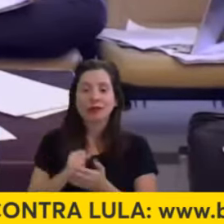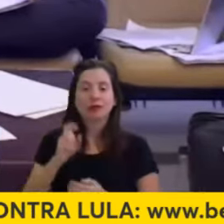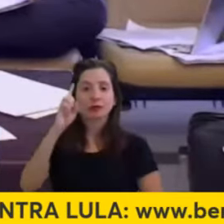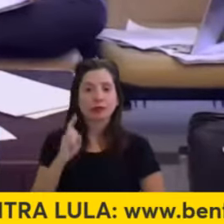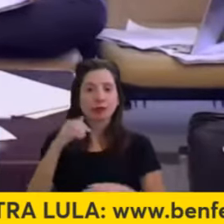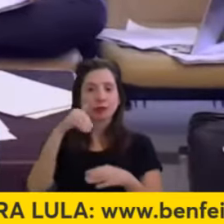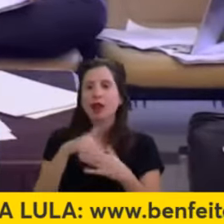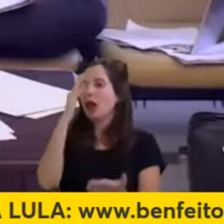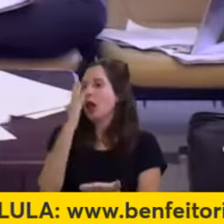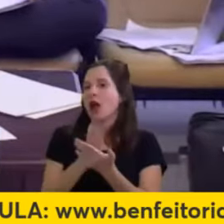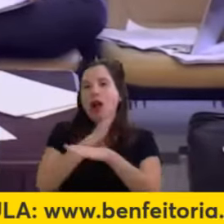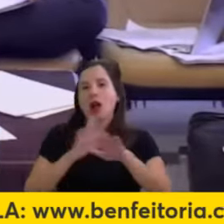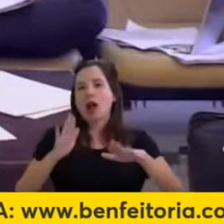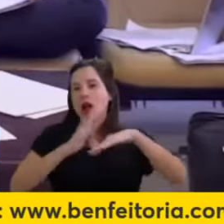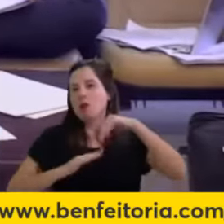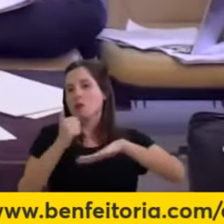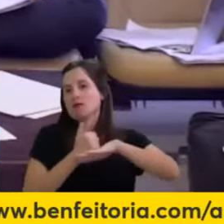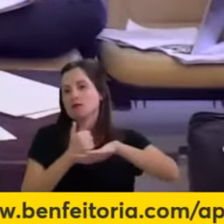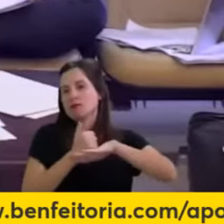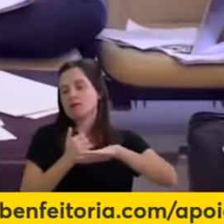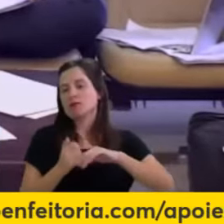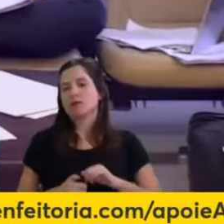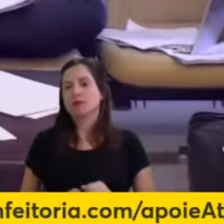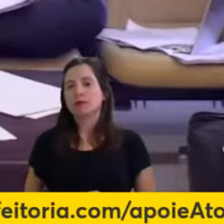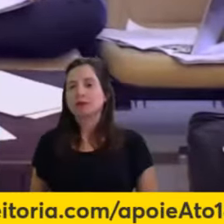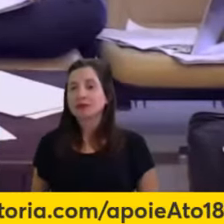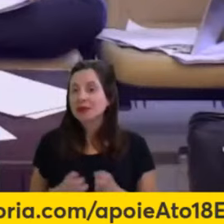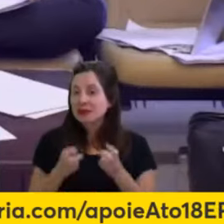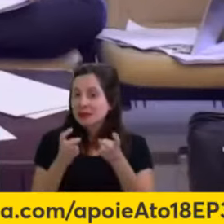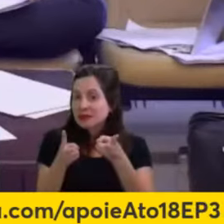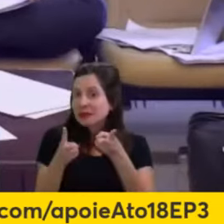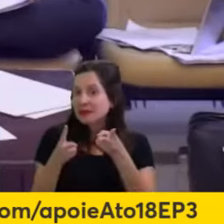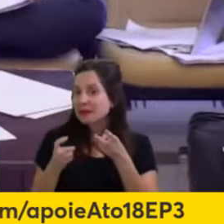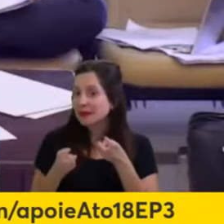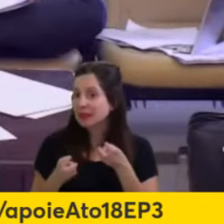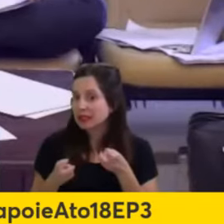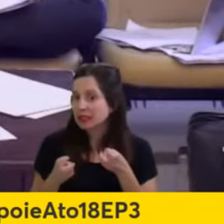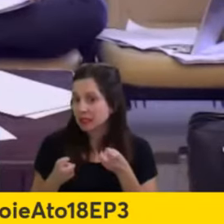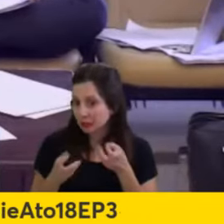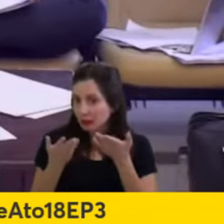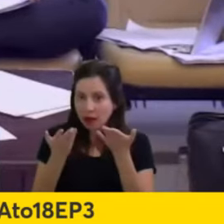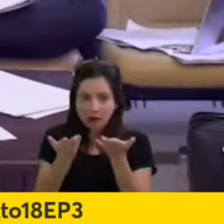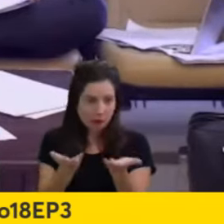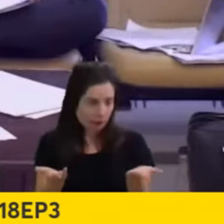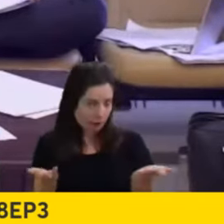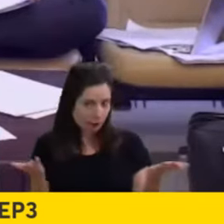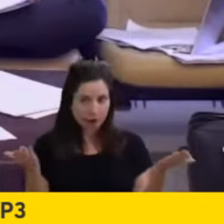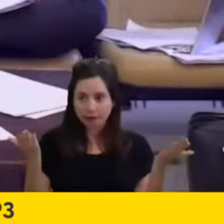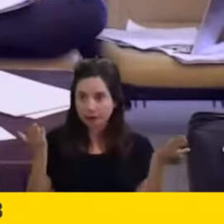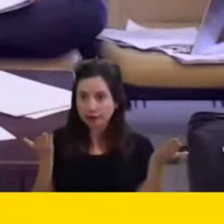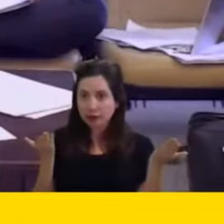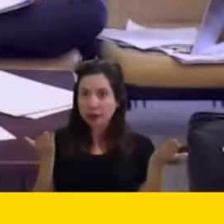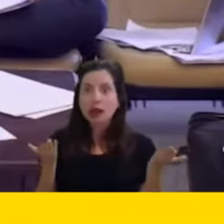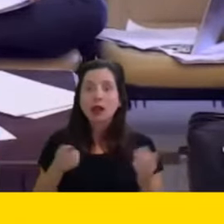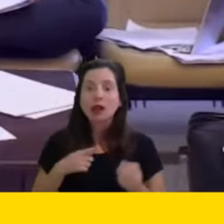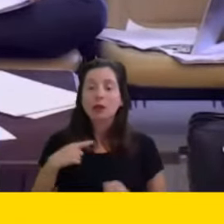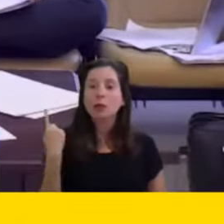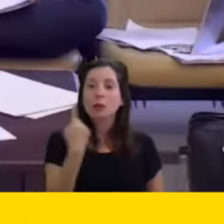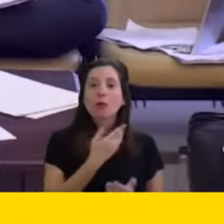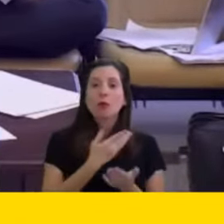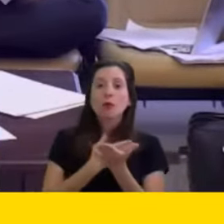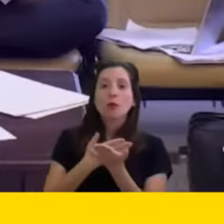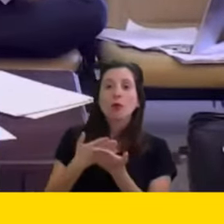a carreira de tão meteórica Então veja excelências o que nós temos aqui para nós no começo era uma